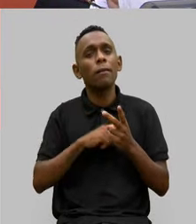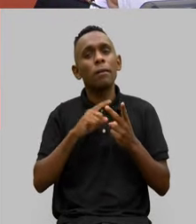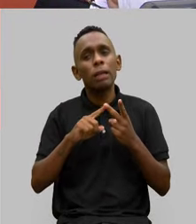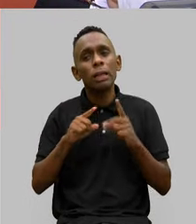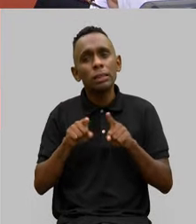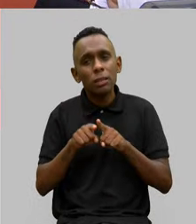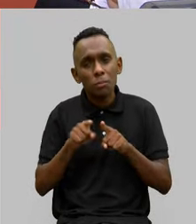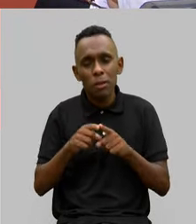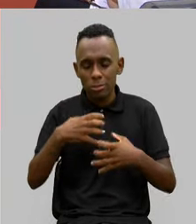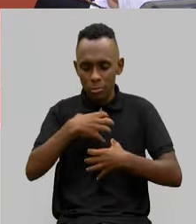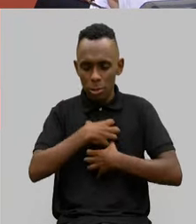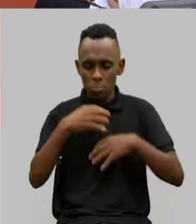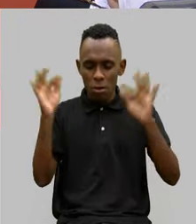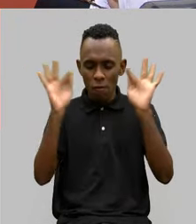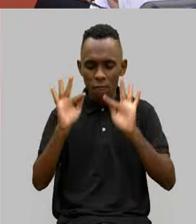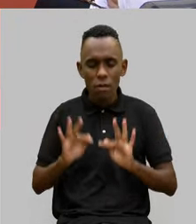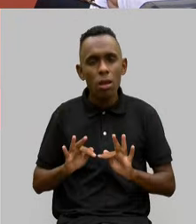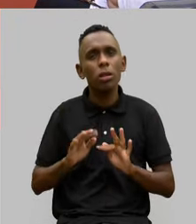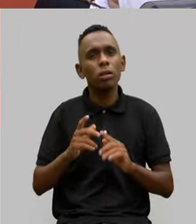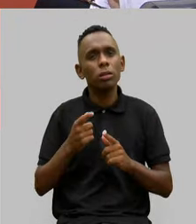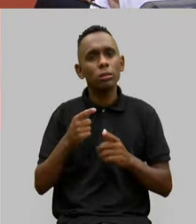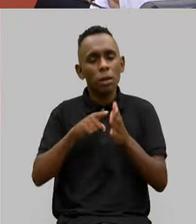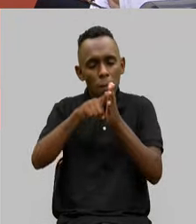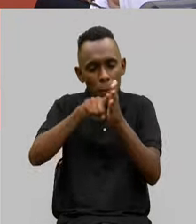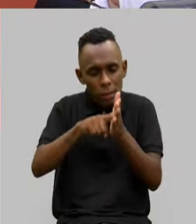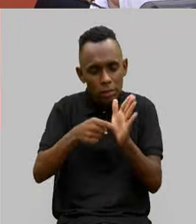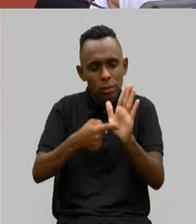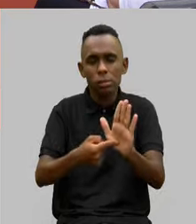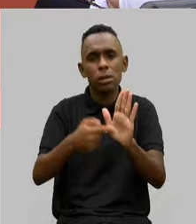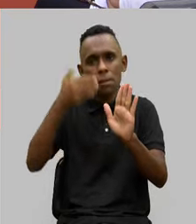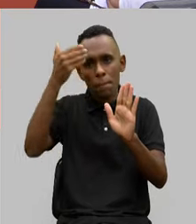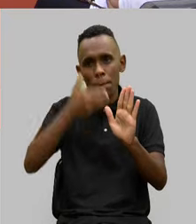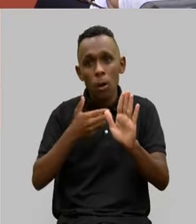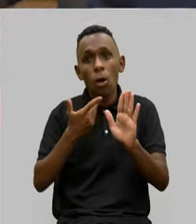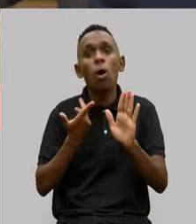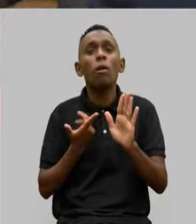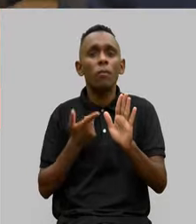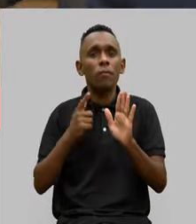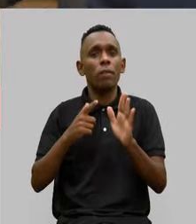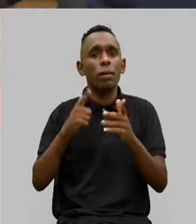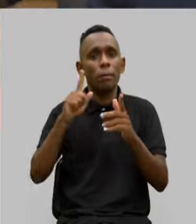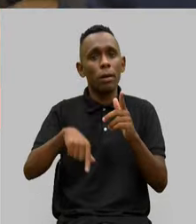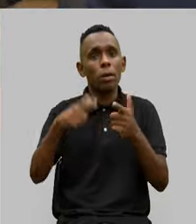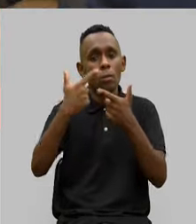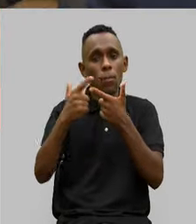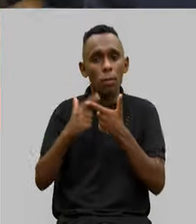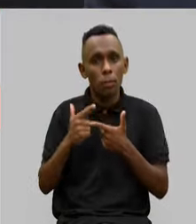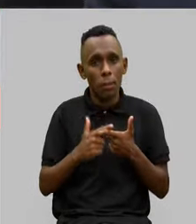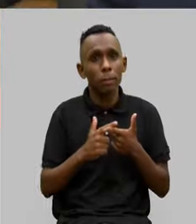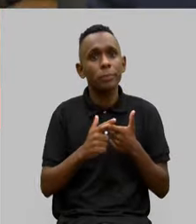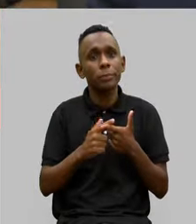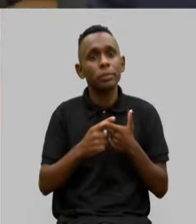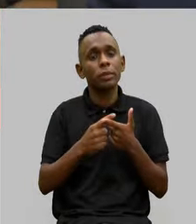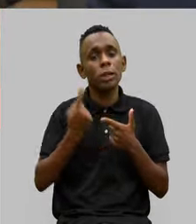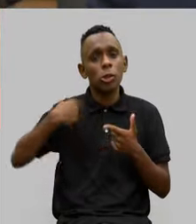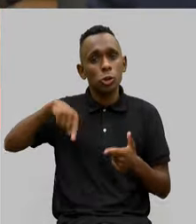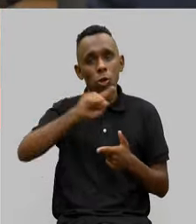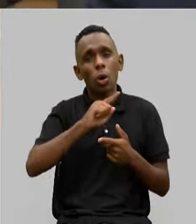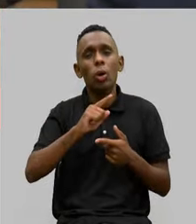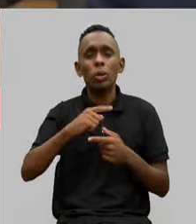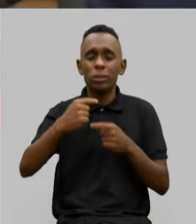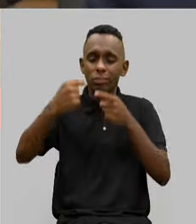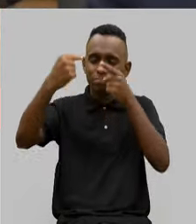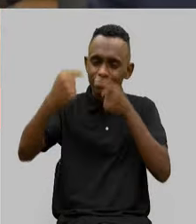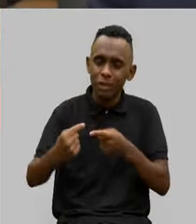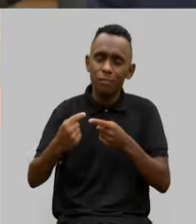muito feliz de ver a resposta científica né para um para um problema a gente enfrenta aí há alguns